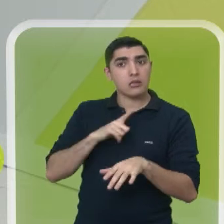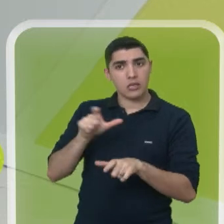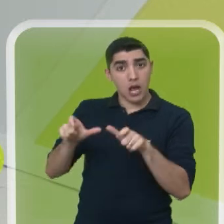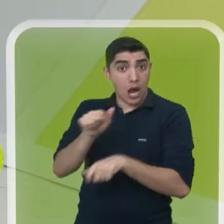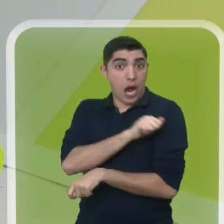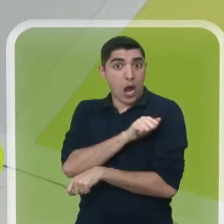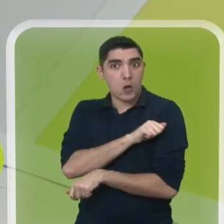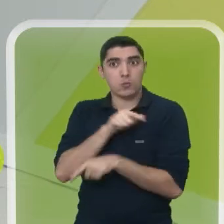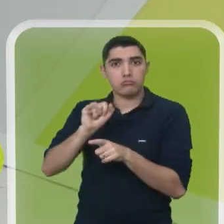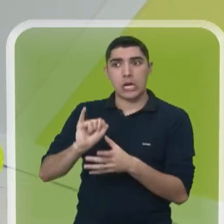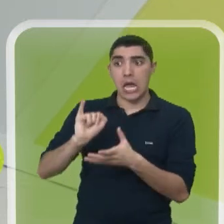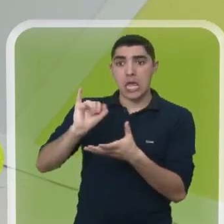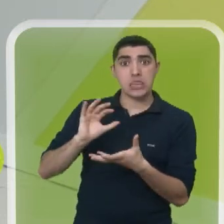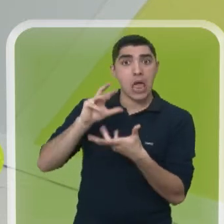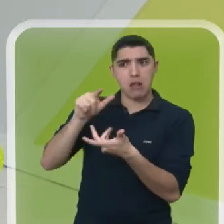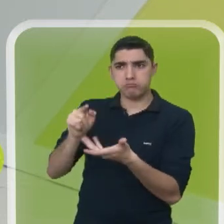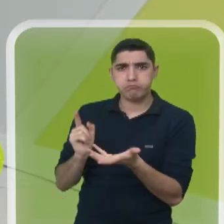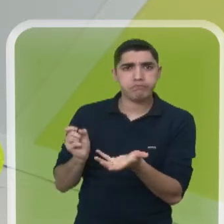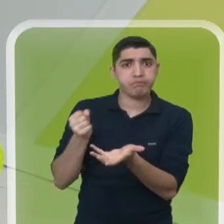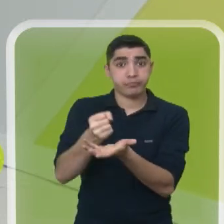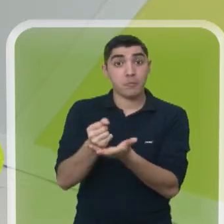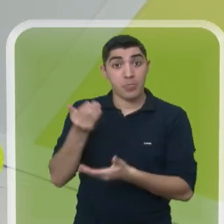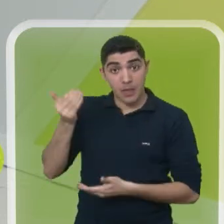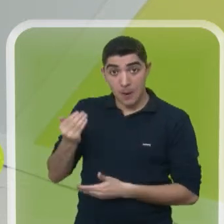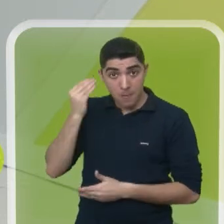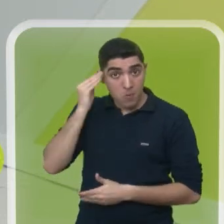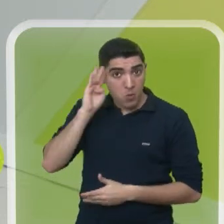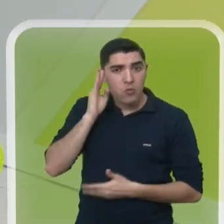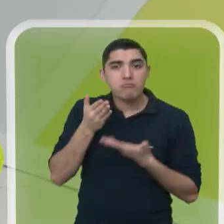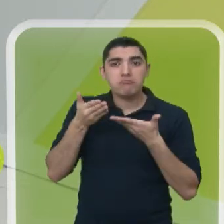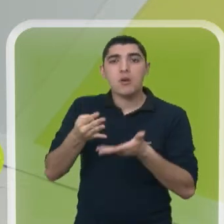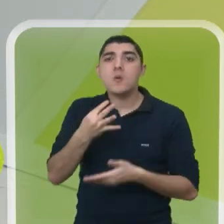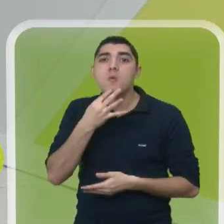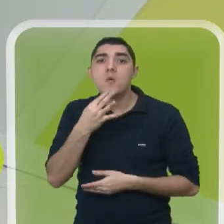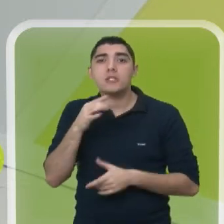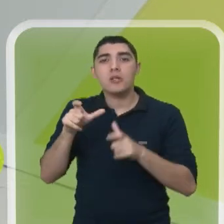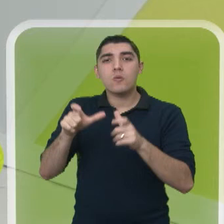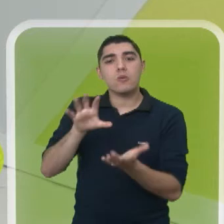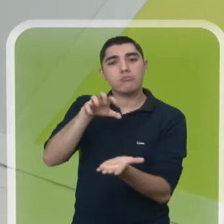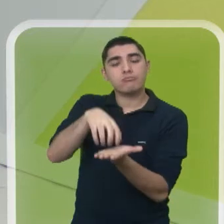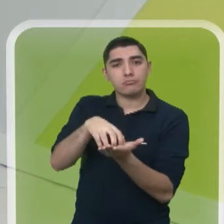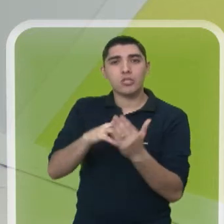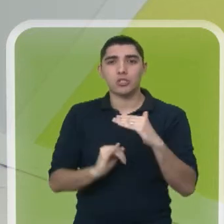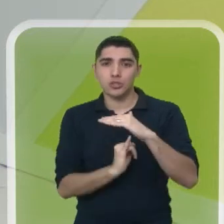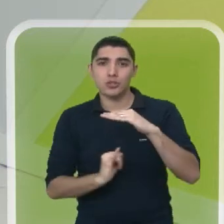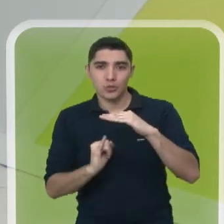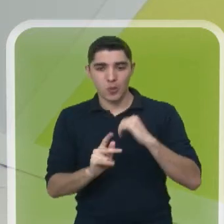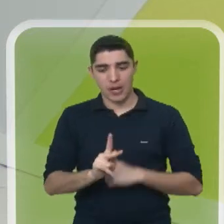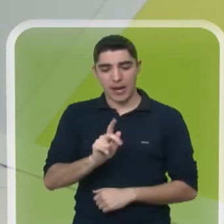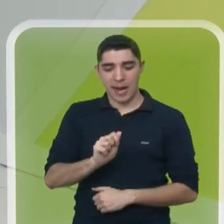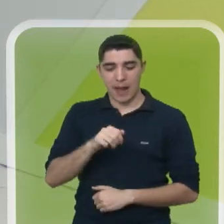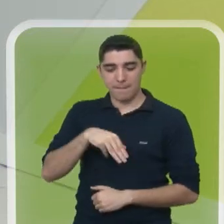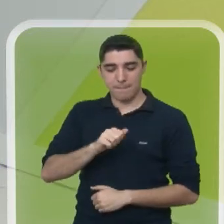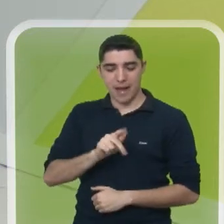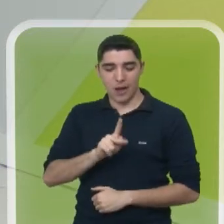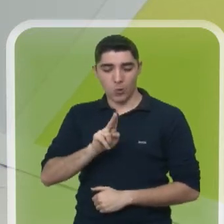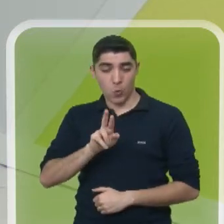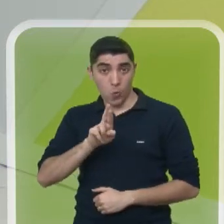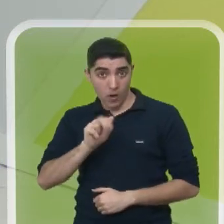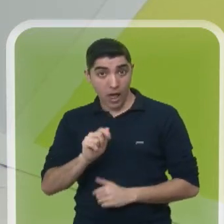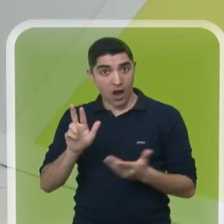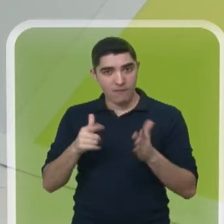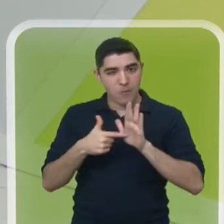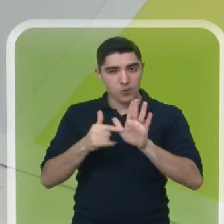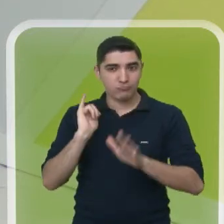destaque internacional. O Brunão foi lá conhecer o projeto Kamakura, o Instituto Kamakura, e vai contar para você aqui no Hora do